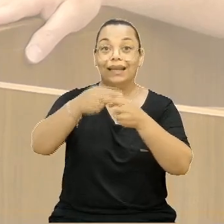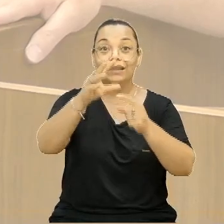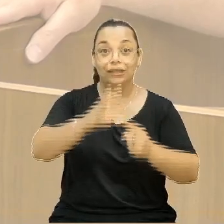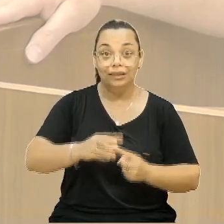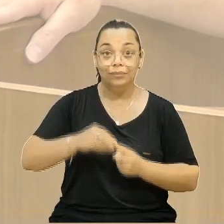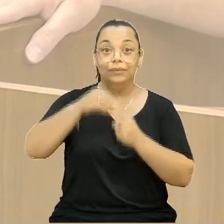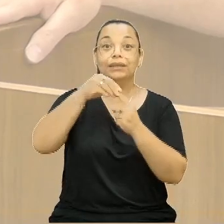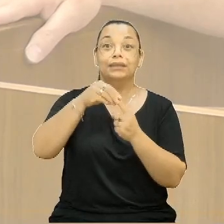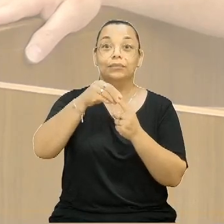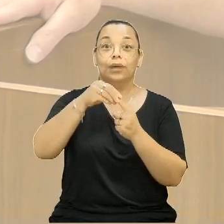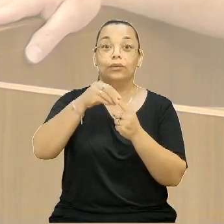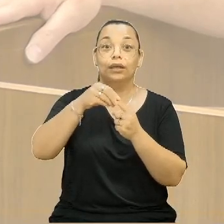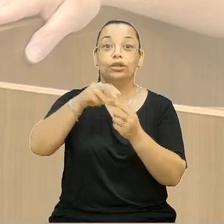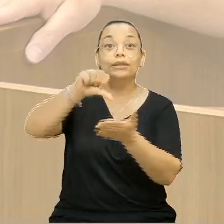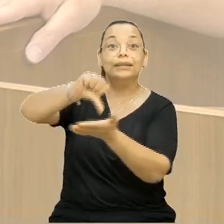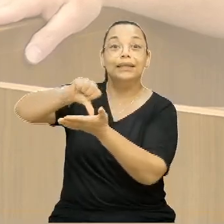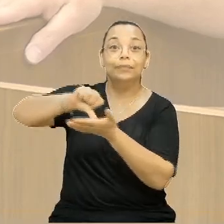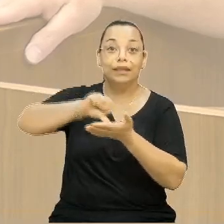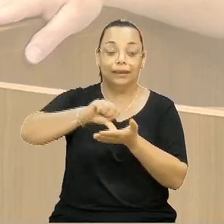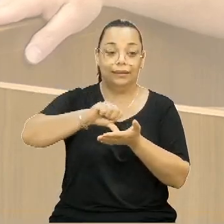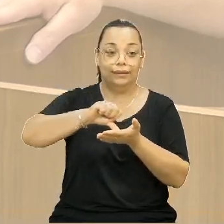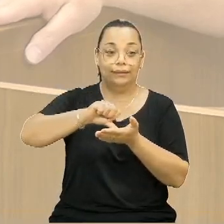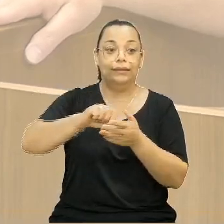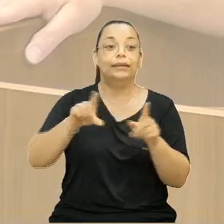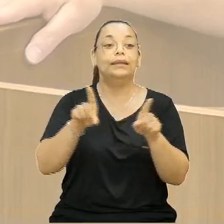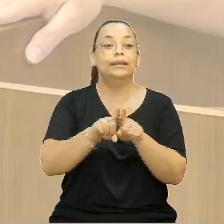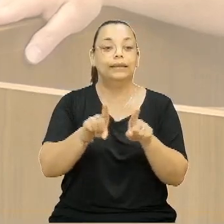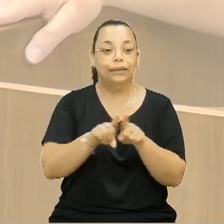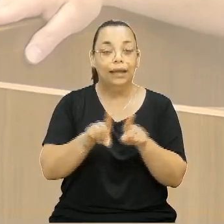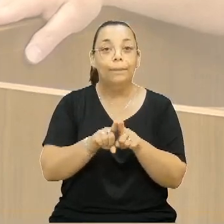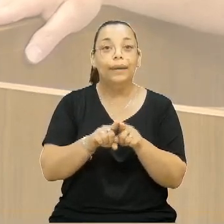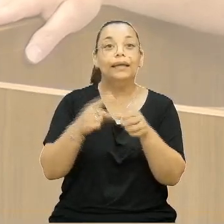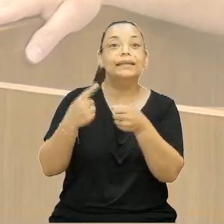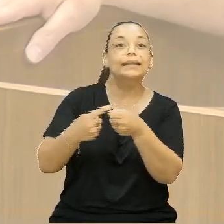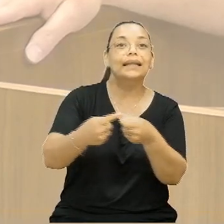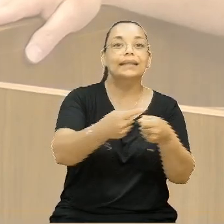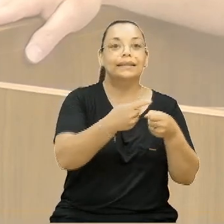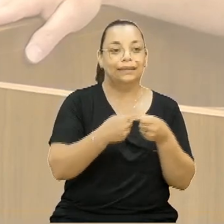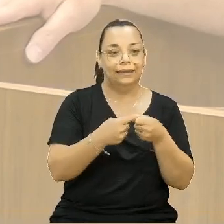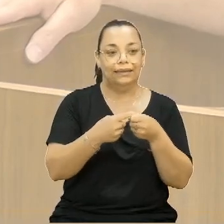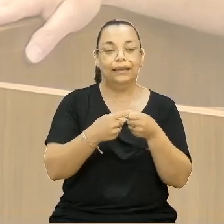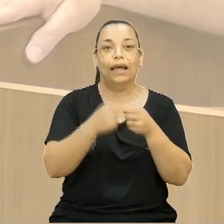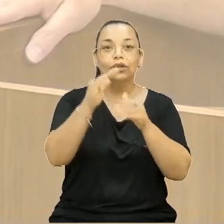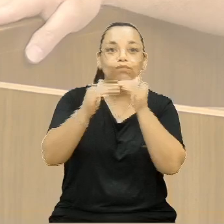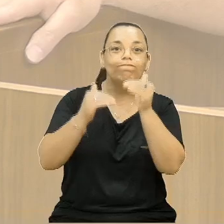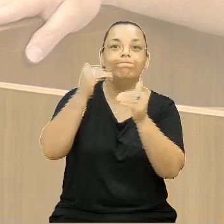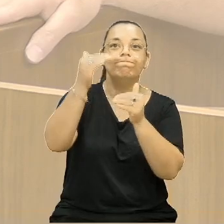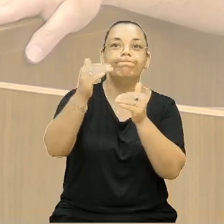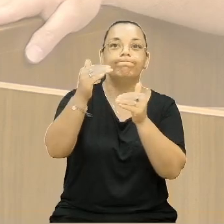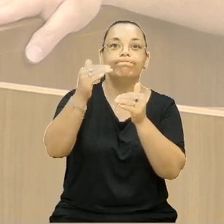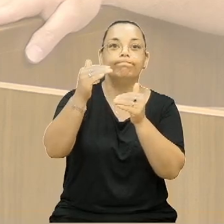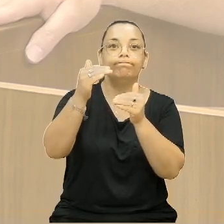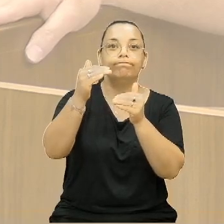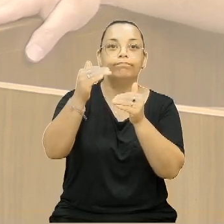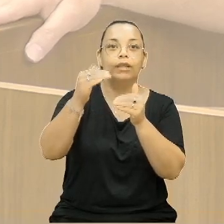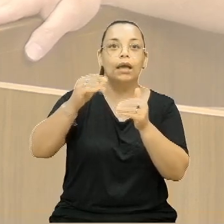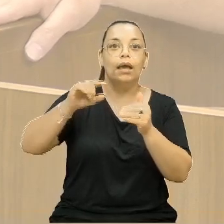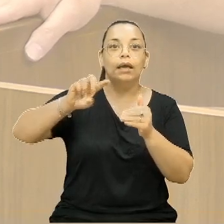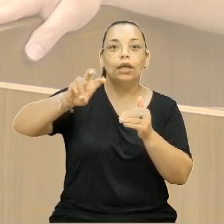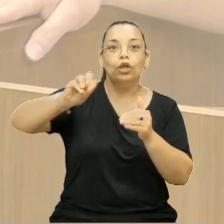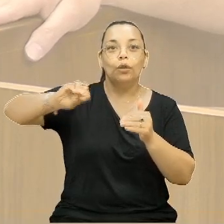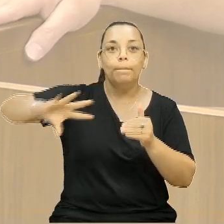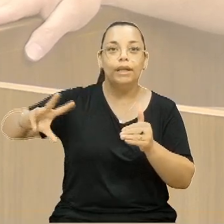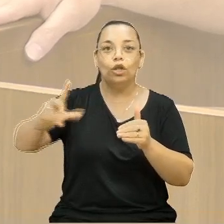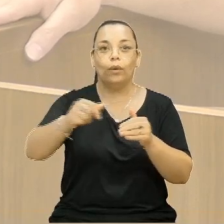principalmente nas capitais e também nas cidades aí acima de 500 mil de